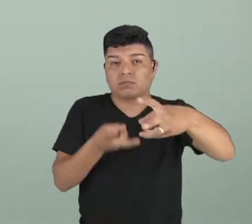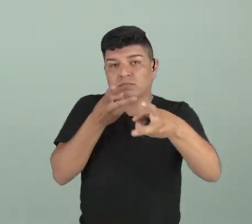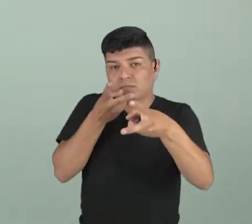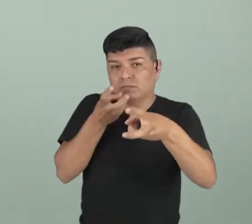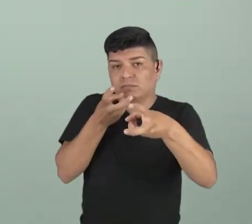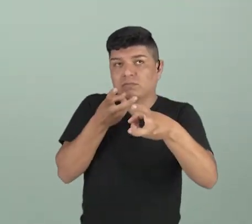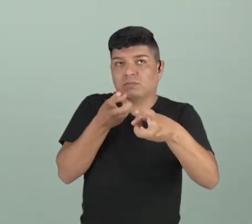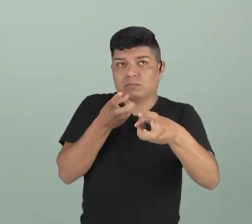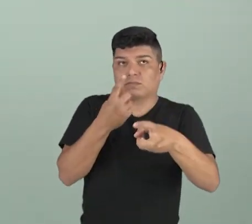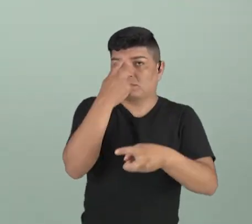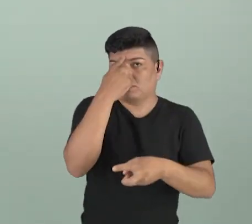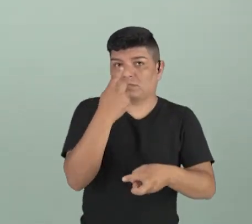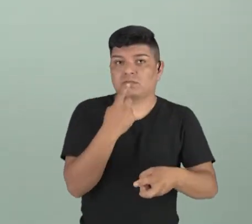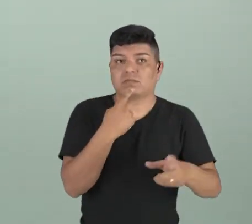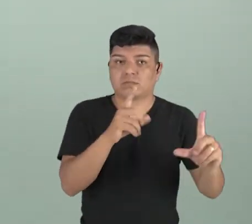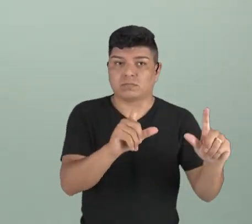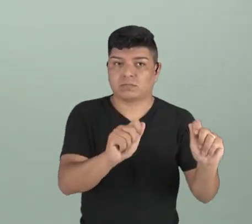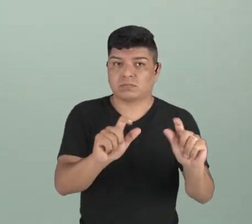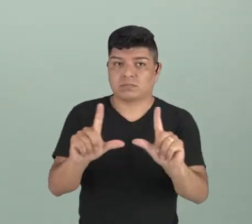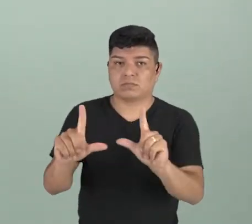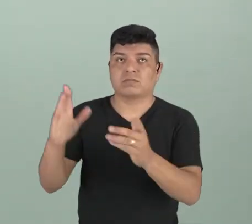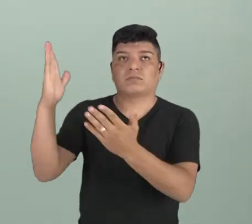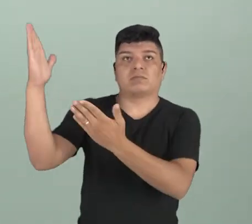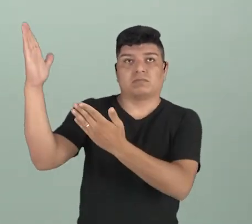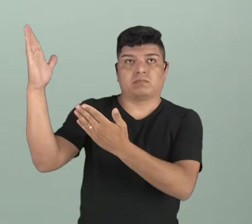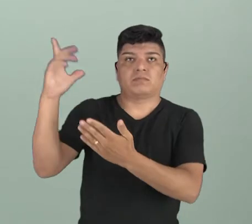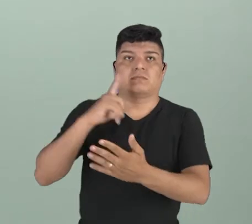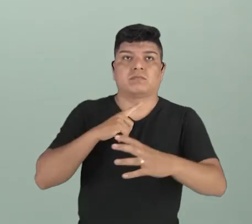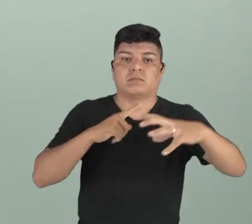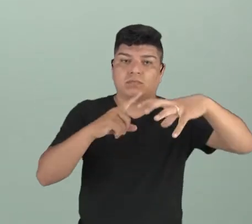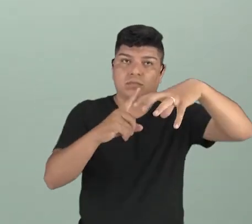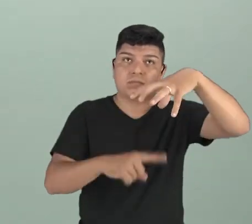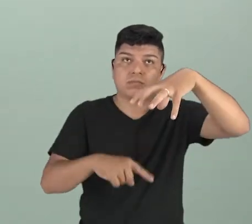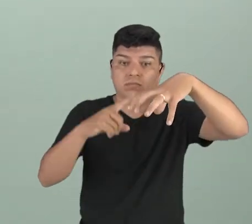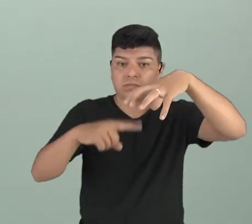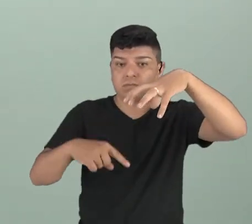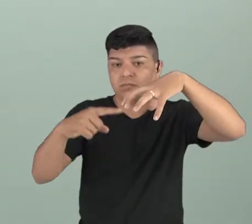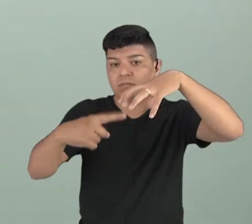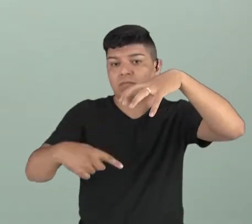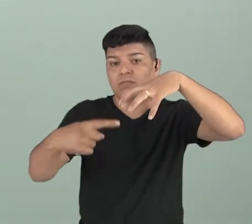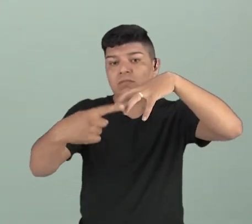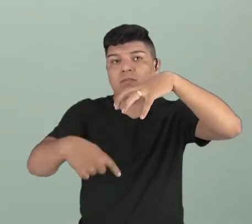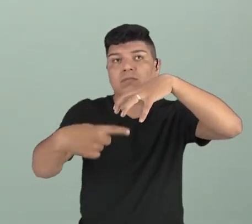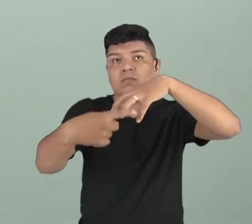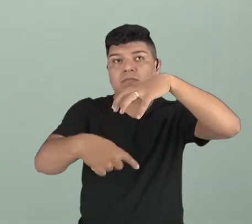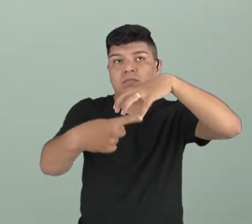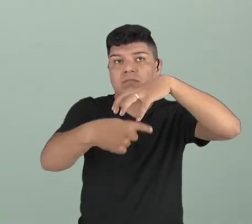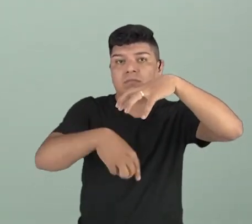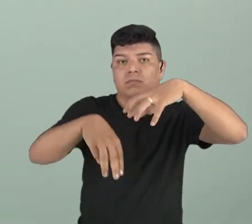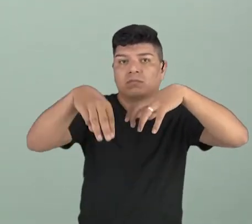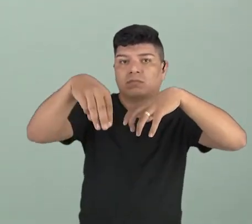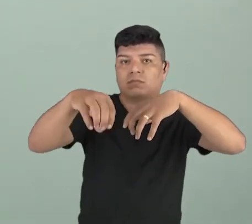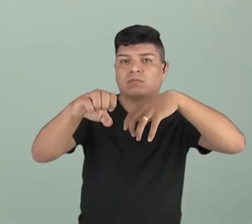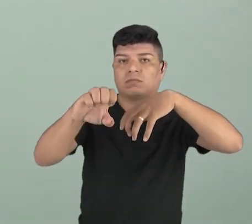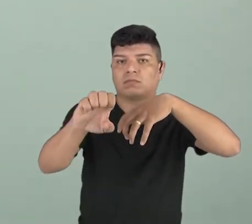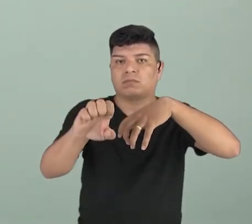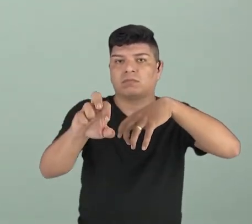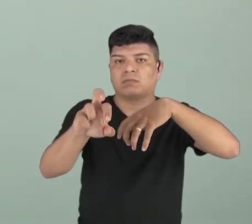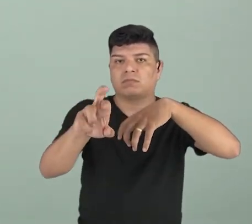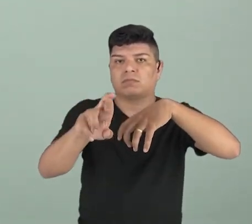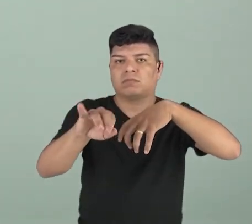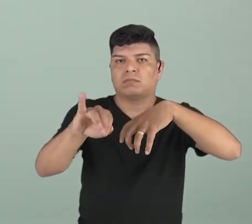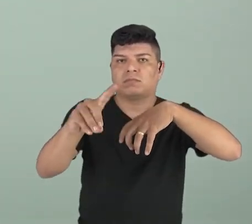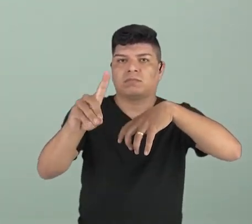percebendo aí nessa imagem, que tem um traçado de linhas, que são os nossos meridianos, e aí são